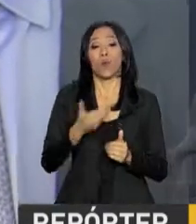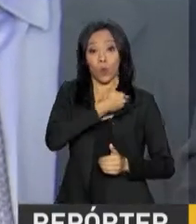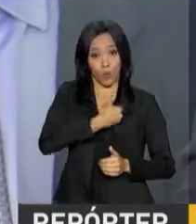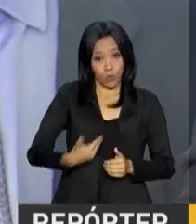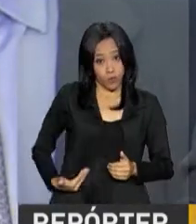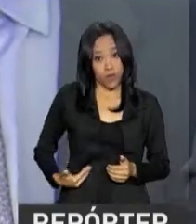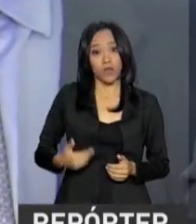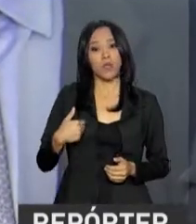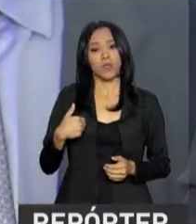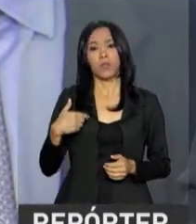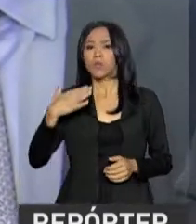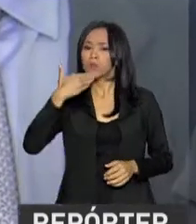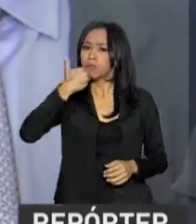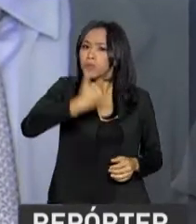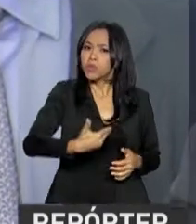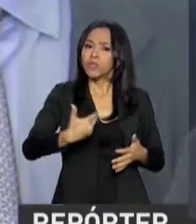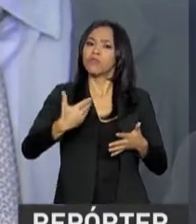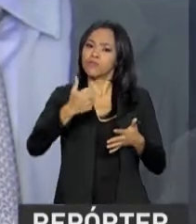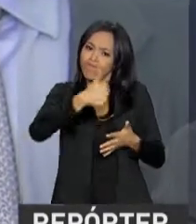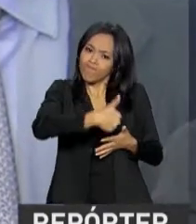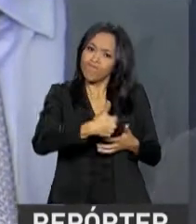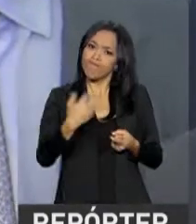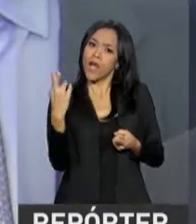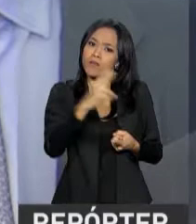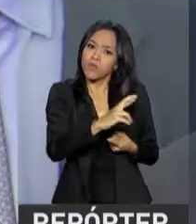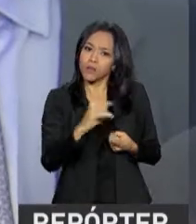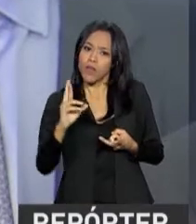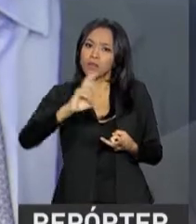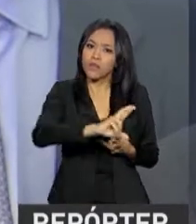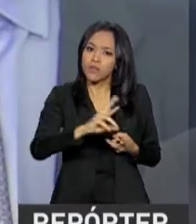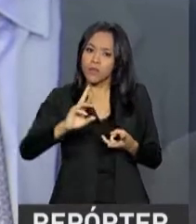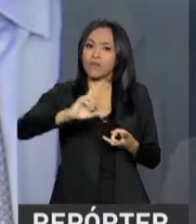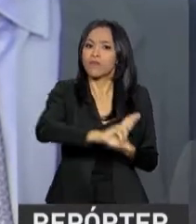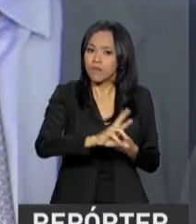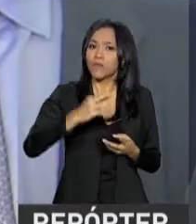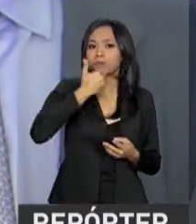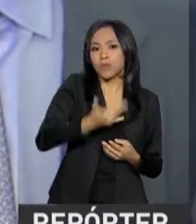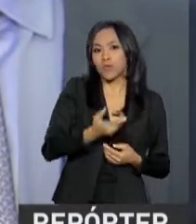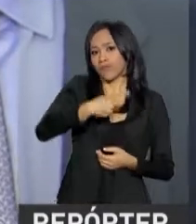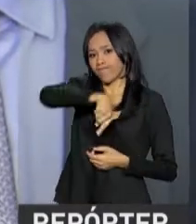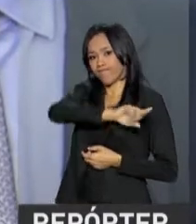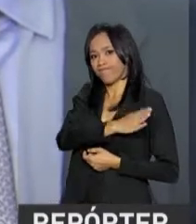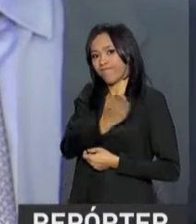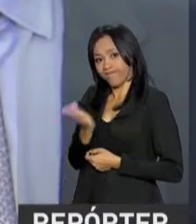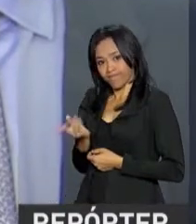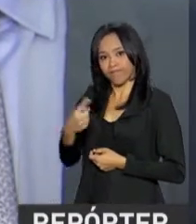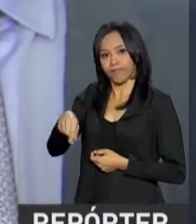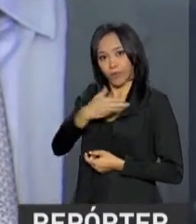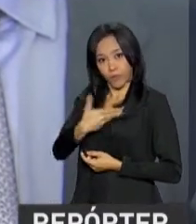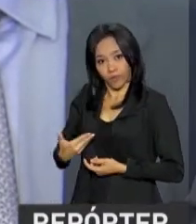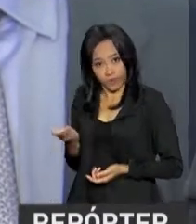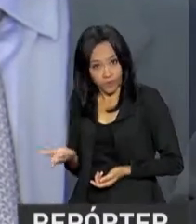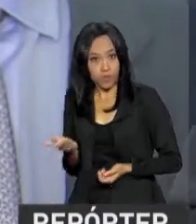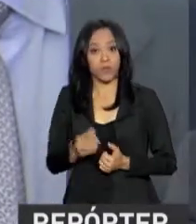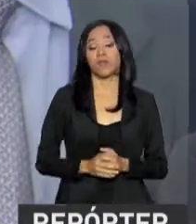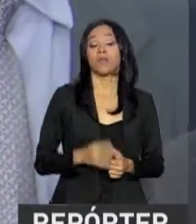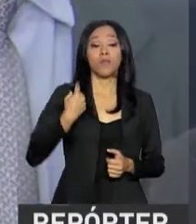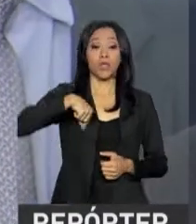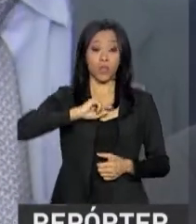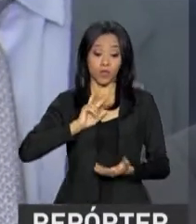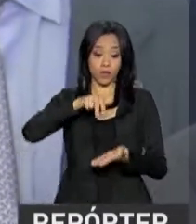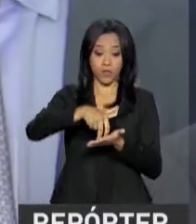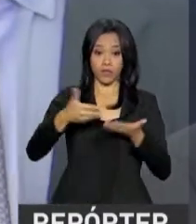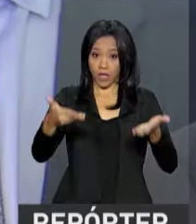estas solicitações, respondendo e correspondendo a essas solicitações, para que nós pudéssemos chegar aqui e